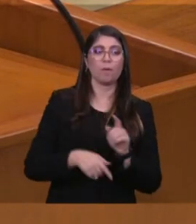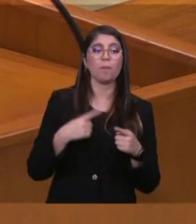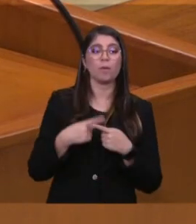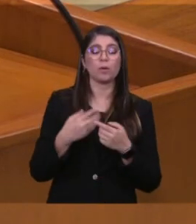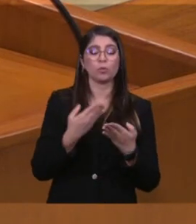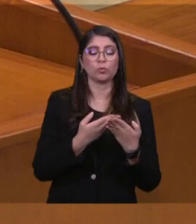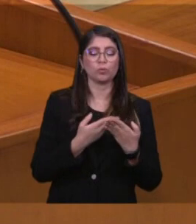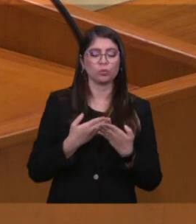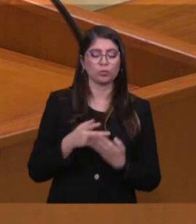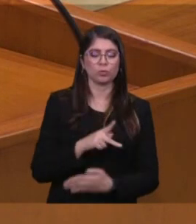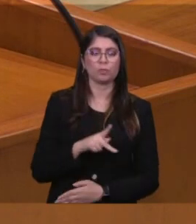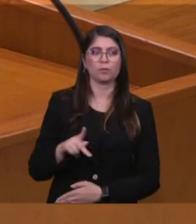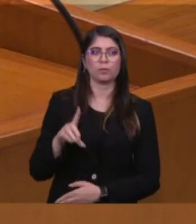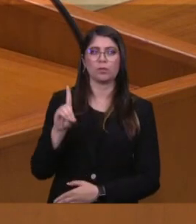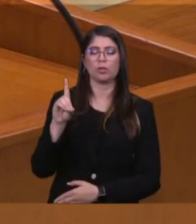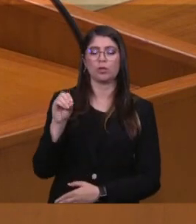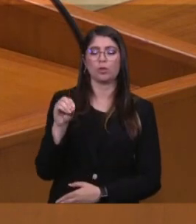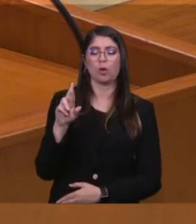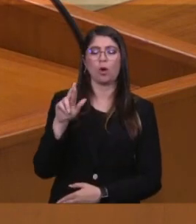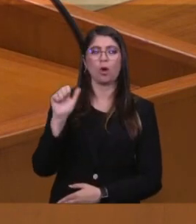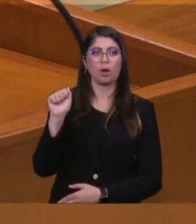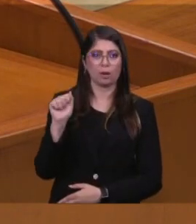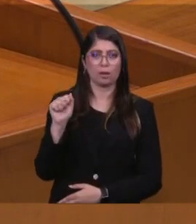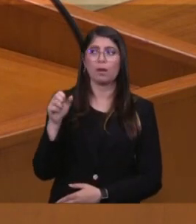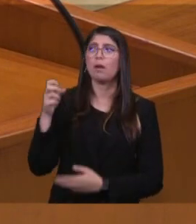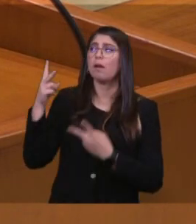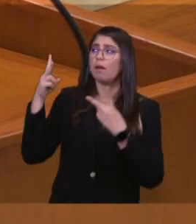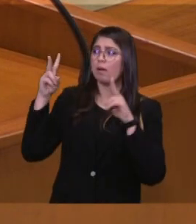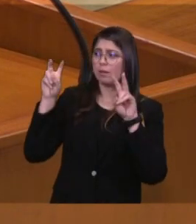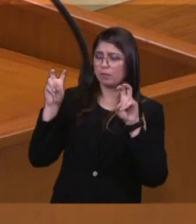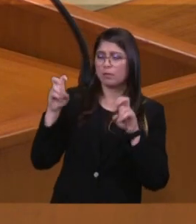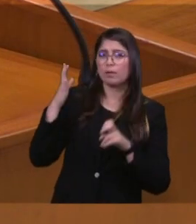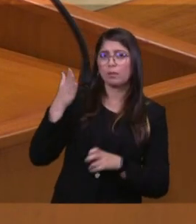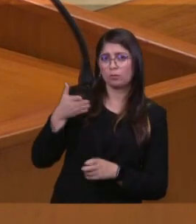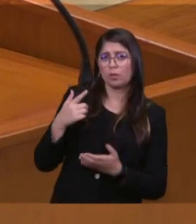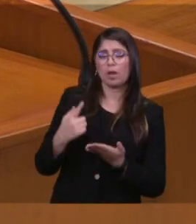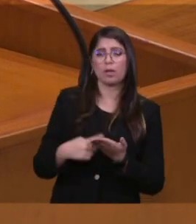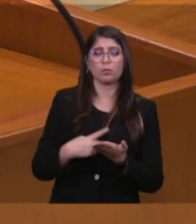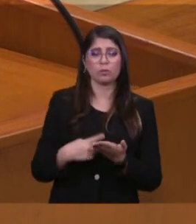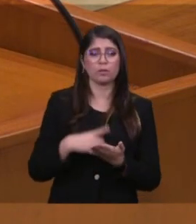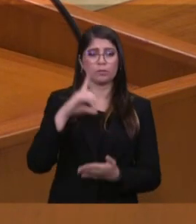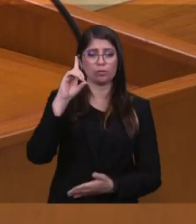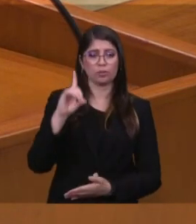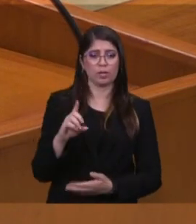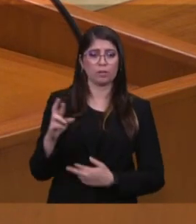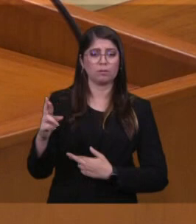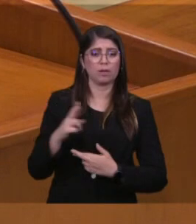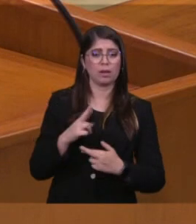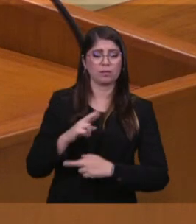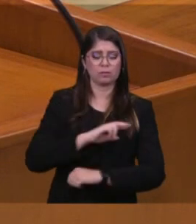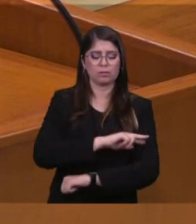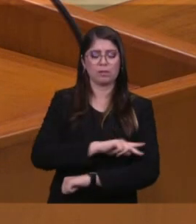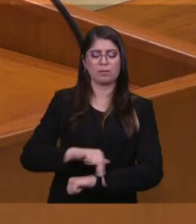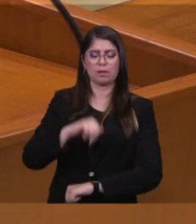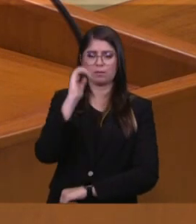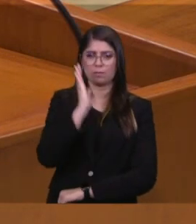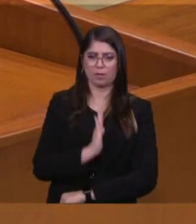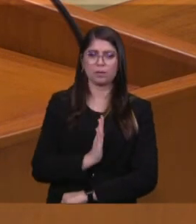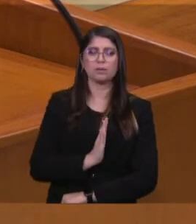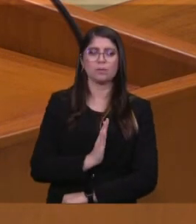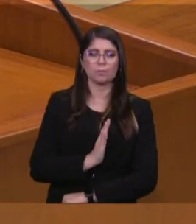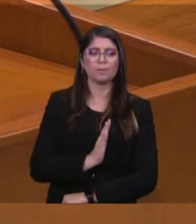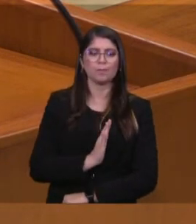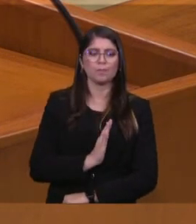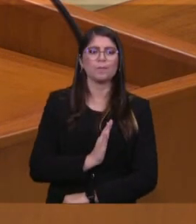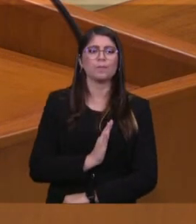da Dora Lúcia Bertulho, como citado pela minha colega que me antecedeu no livro Direito e Relações Raciais no Brasil,